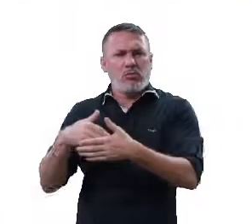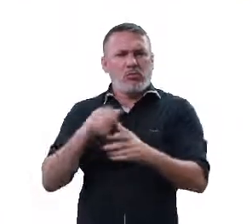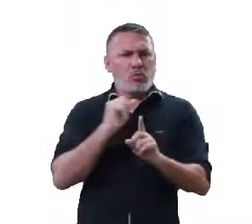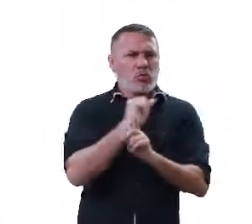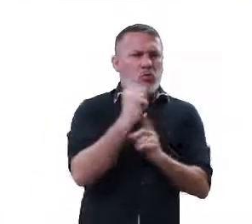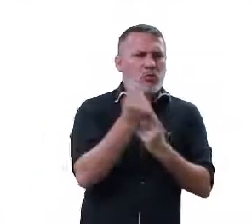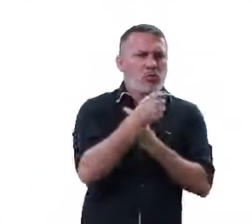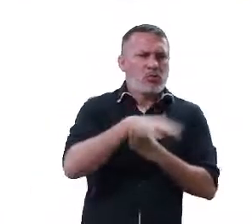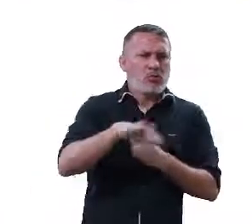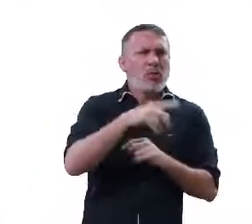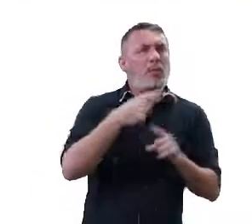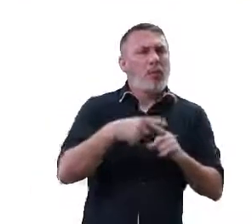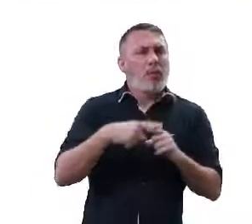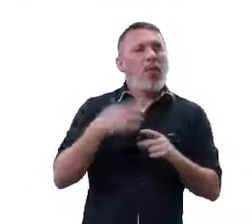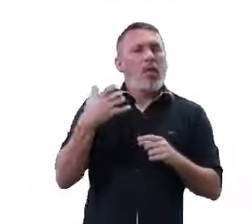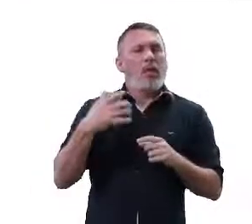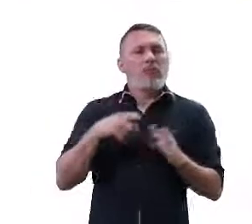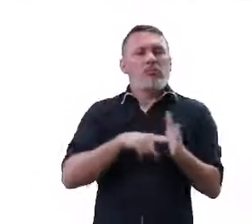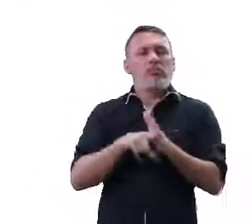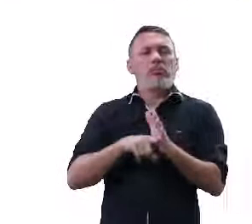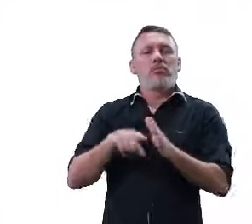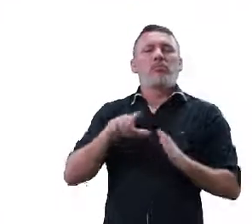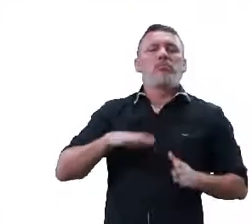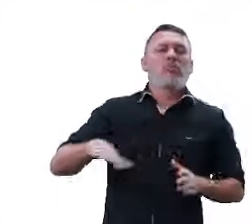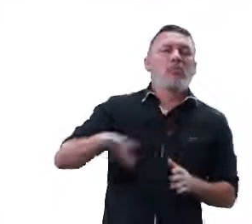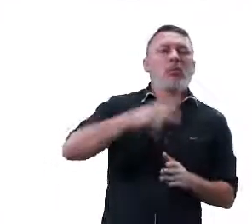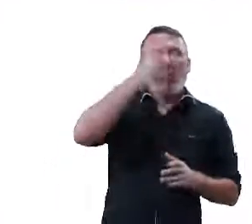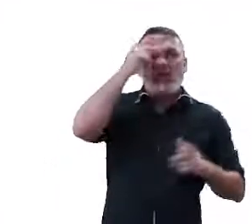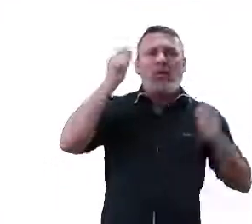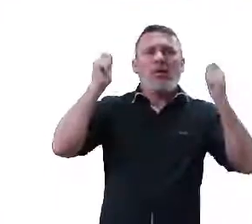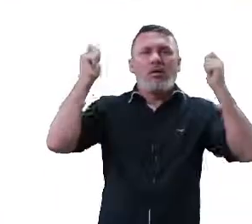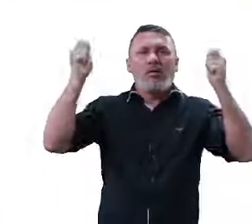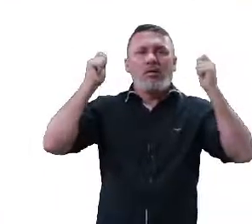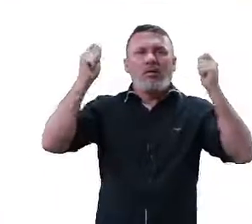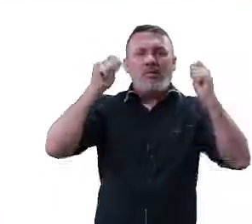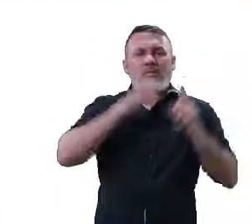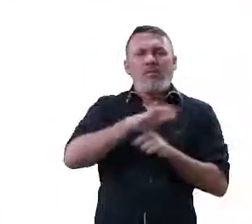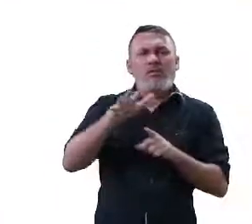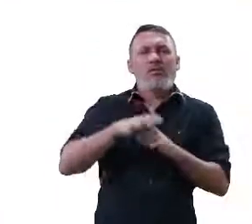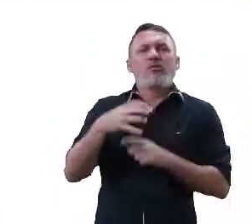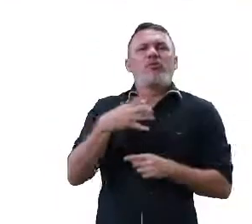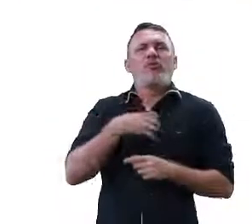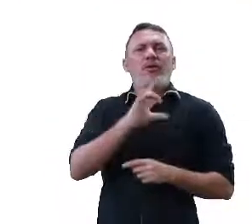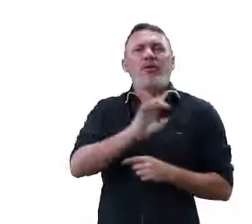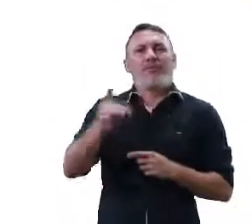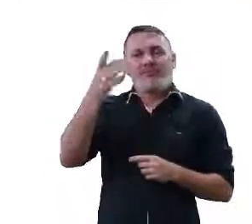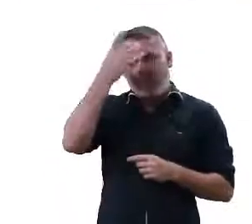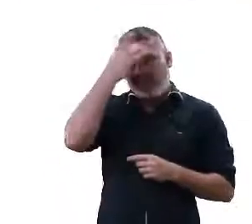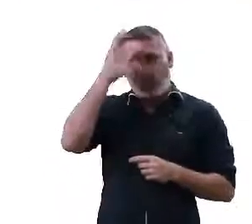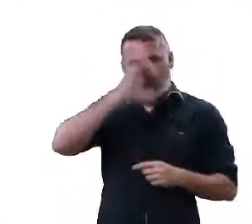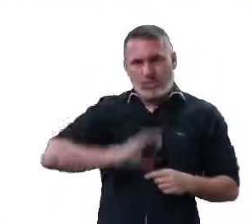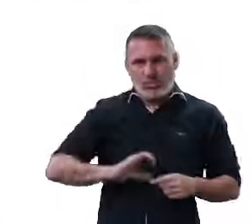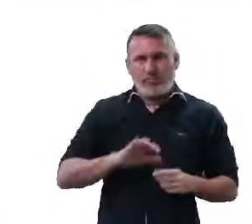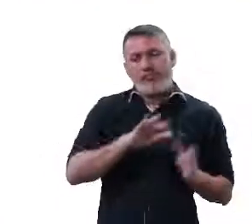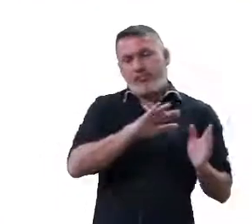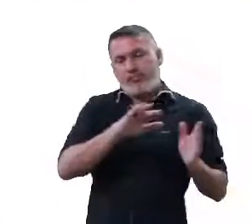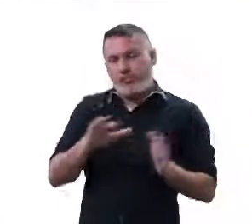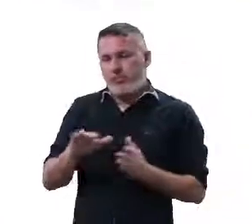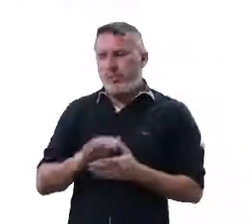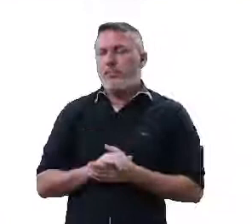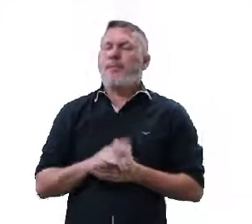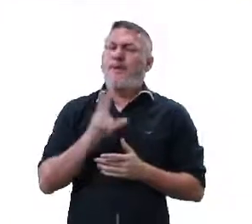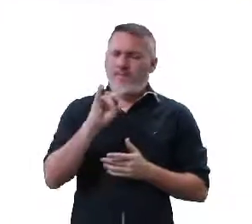torcidas. Mas vamos lá, vamos fazer um breve apanhado de cada um desses temas. Por quê? Porque esses temas serão